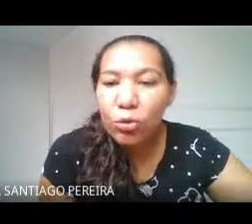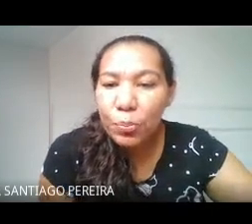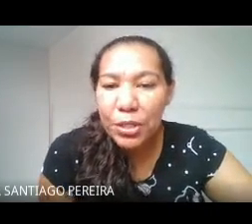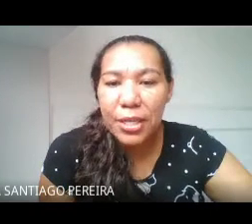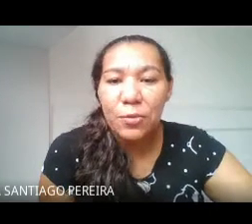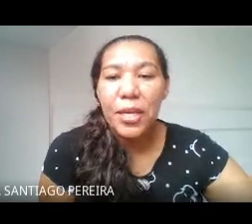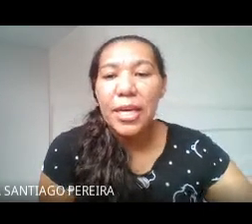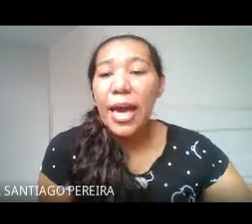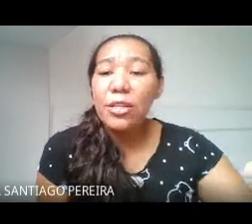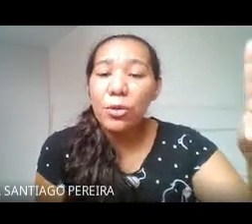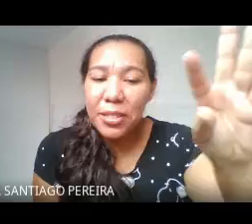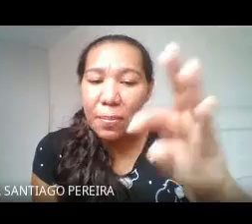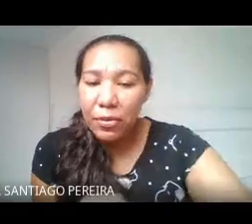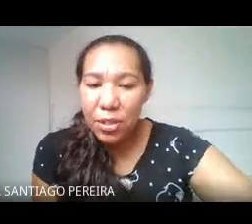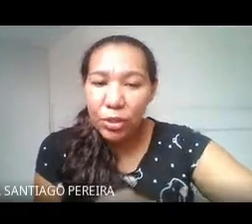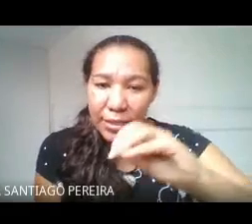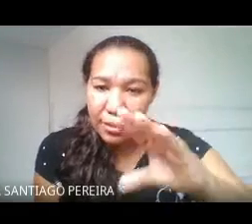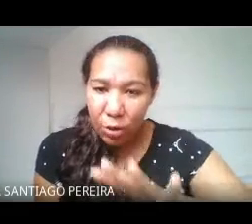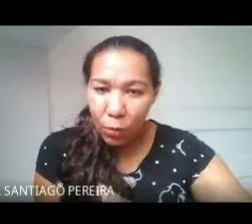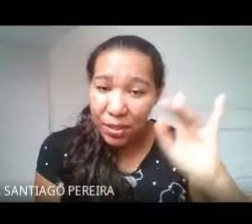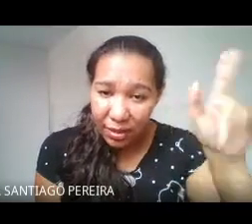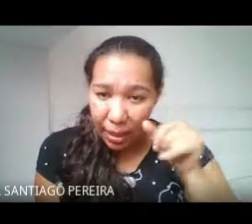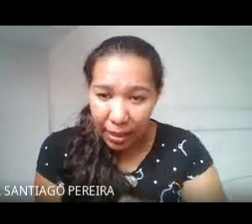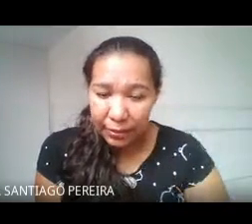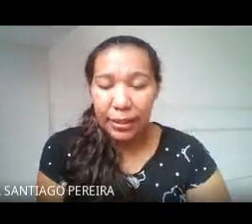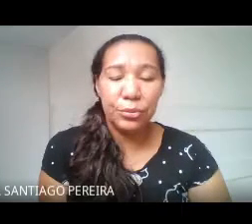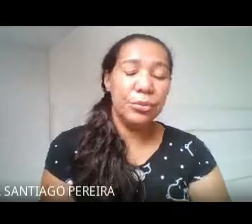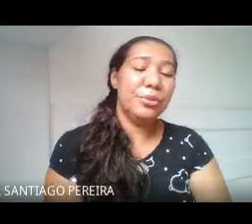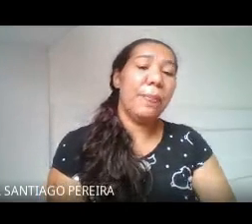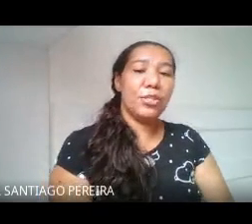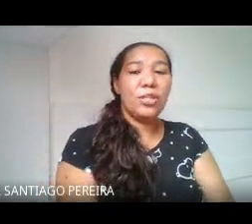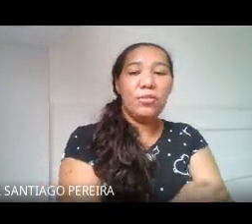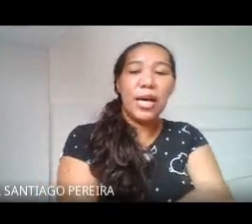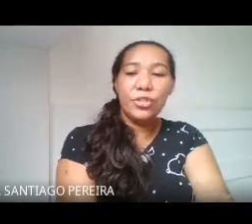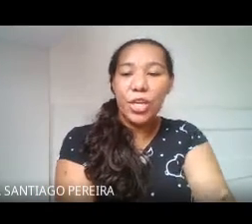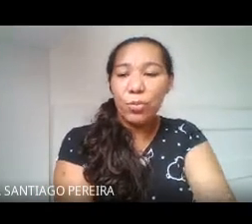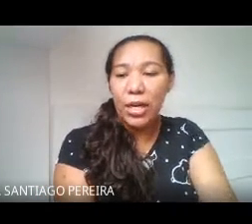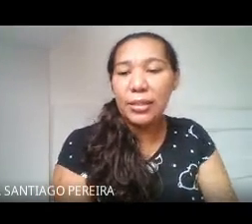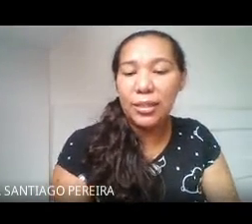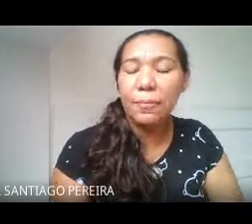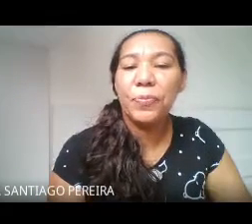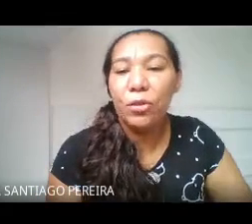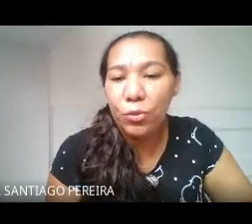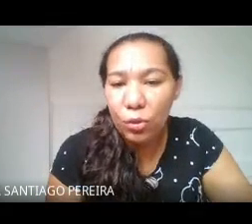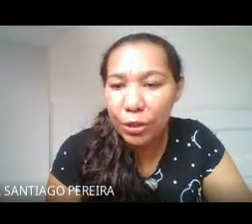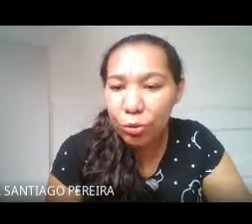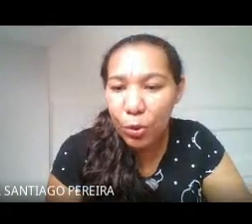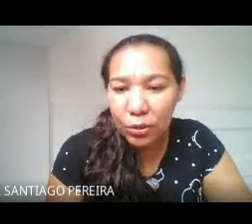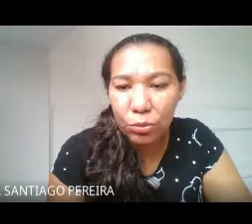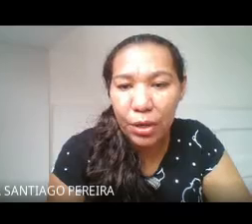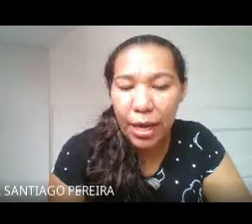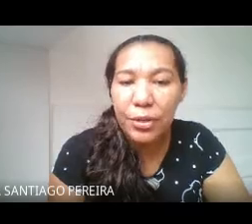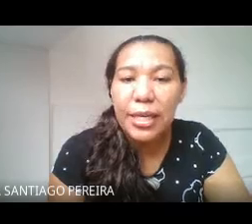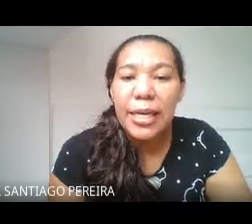vem todo um processo. E aí eu passei para vocês toda essa sinopse que está lá, né, no, na parte de atividades, dei uma olhadinha, não vou ler tudo